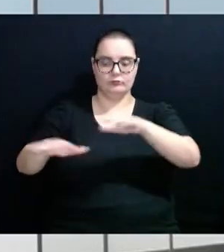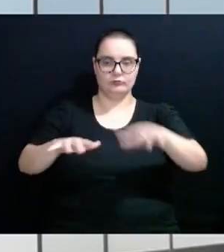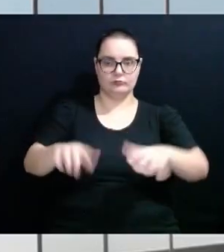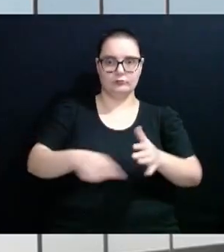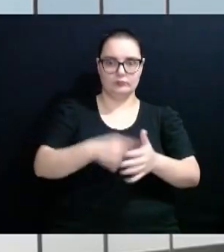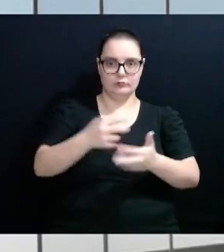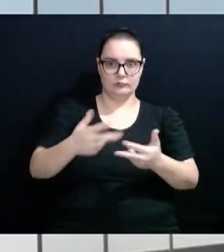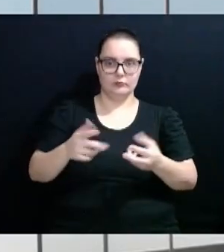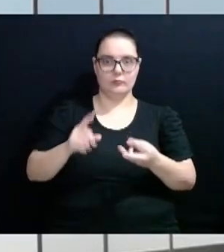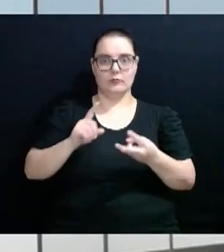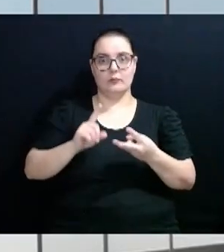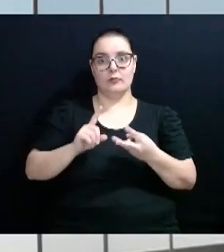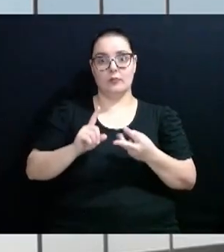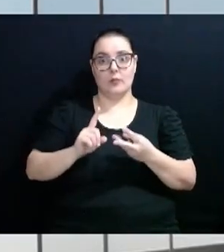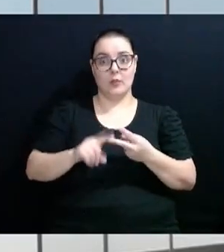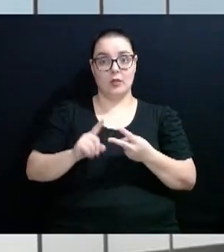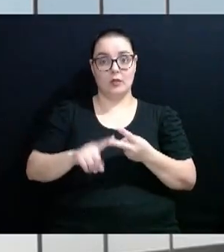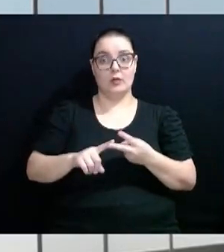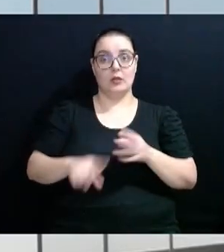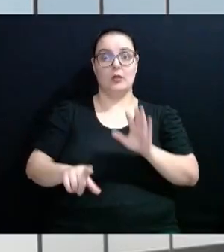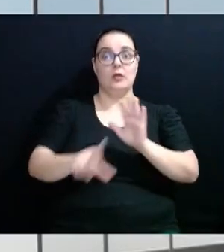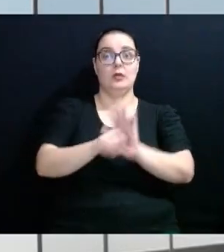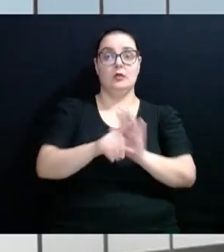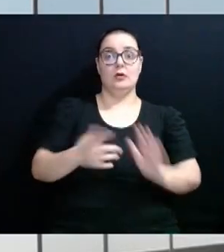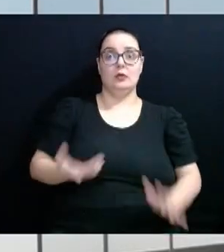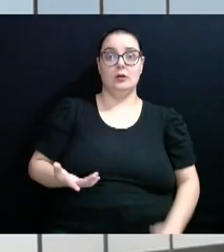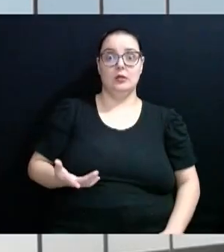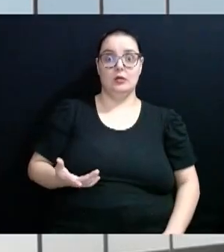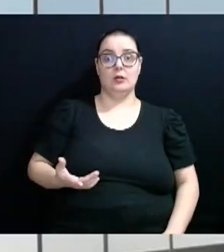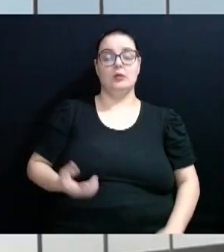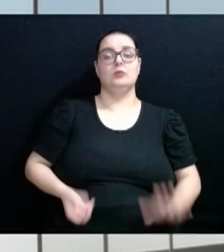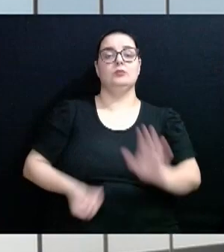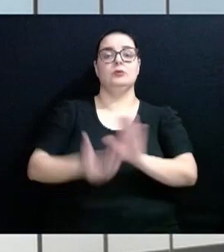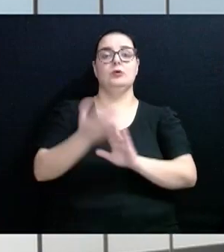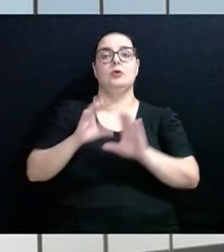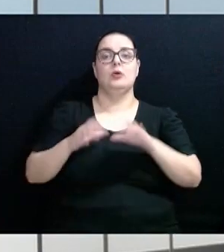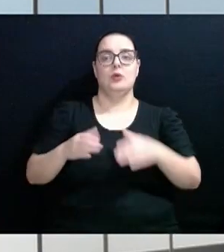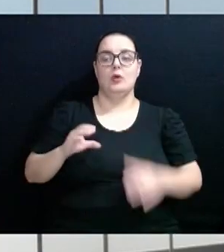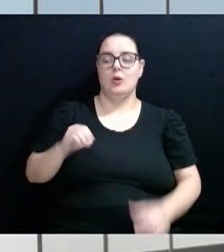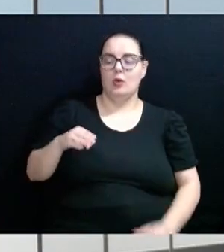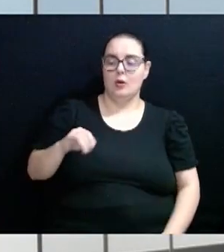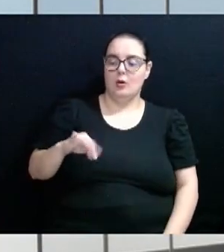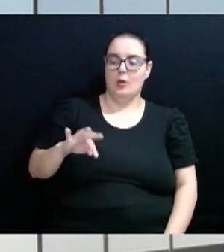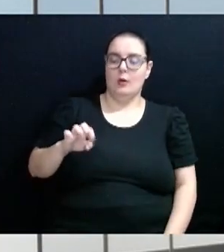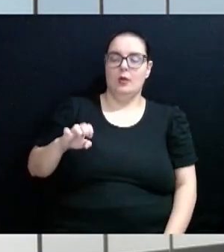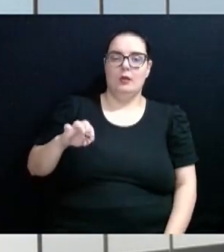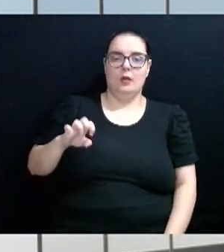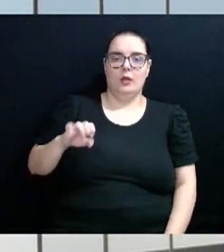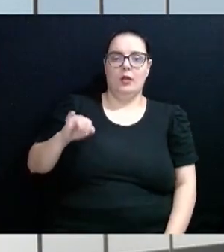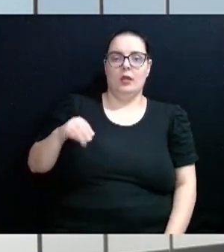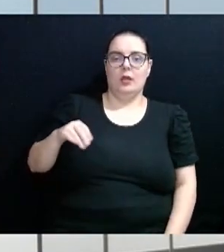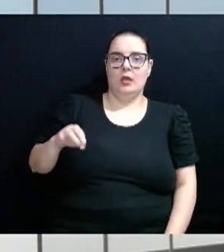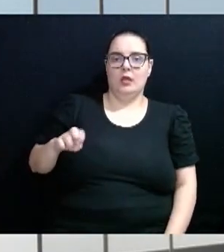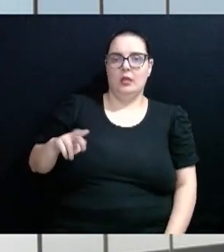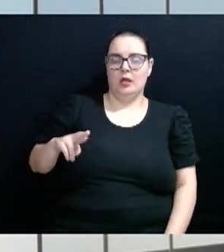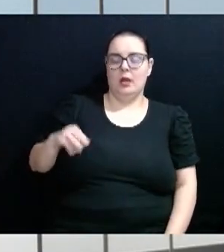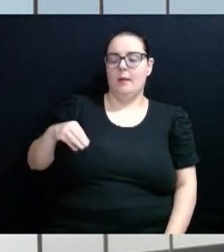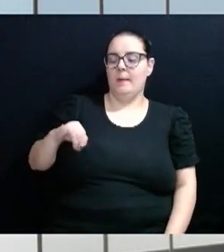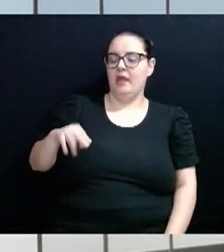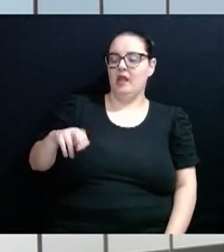Segundo procedimento é que a lei cria um comitê interministerial formado, né,